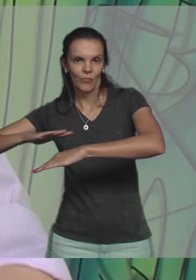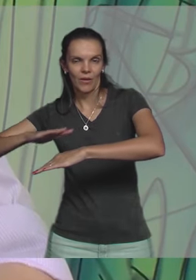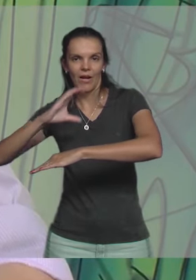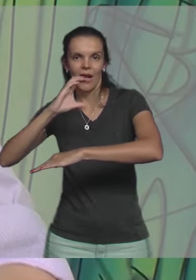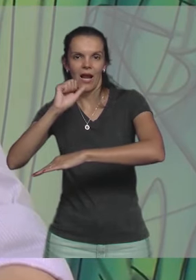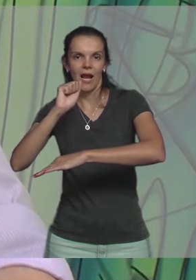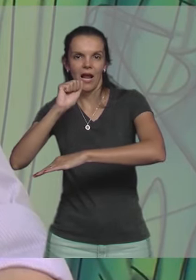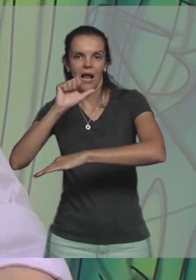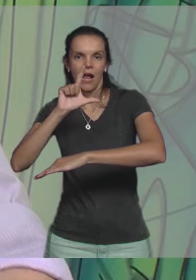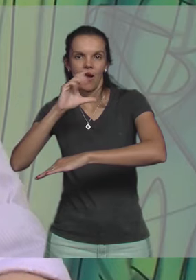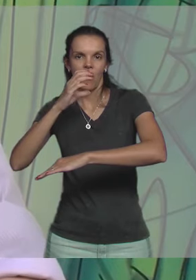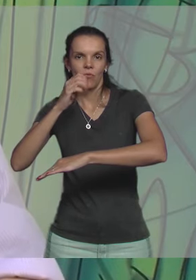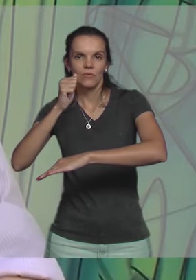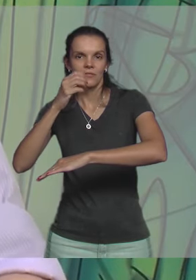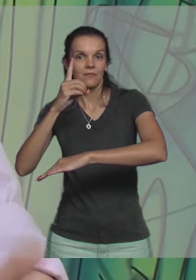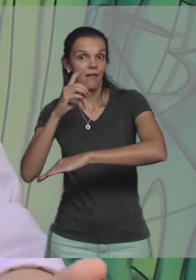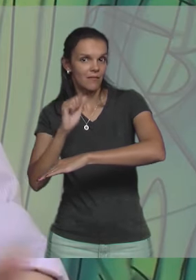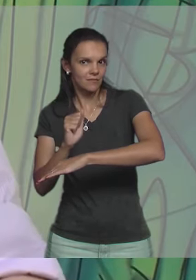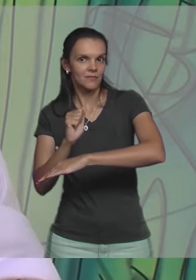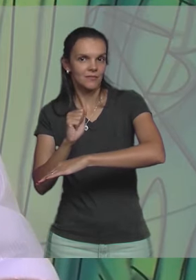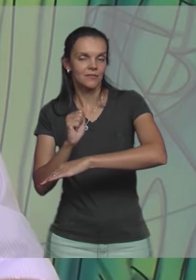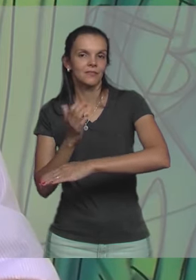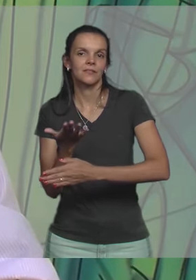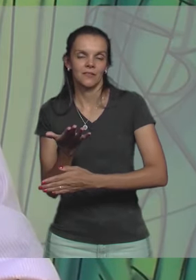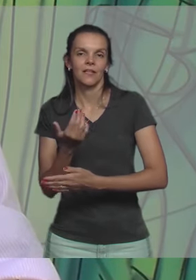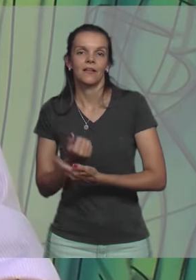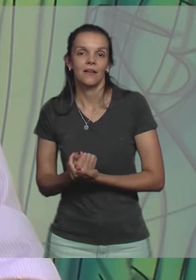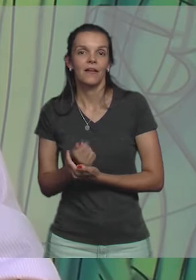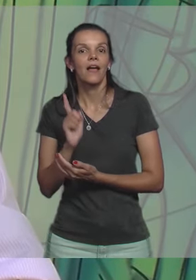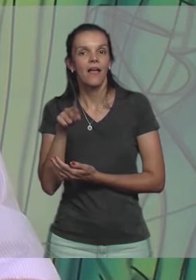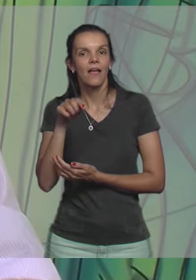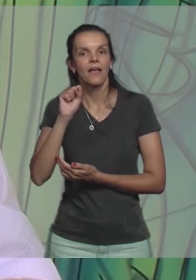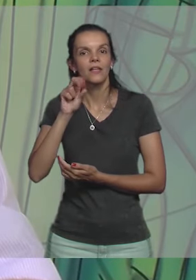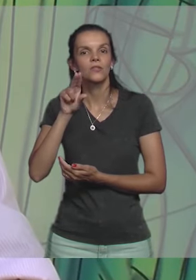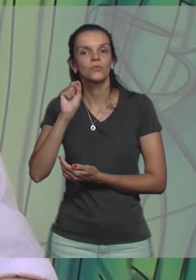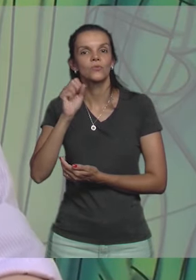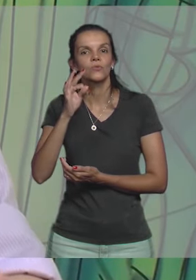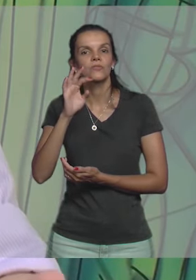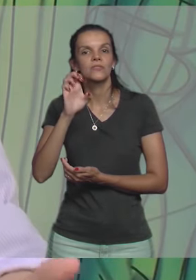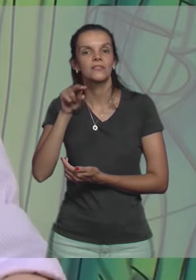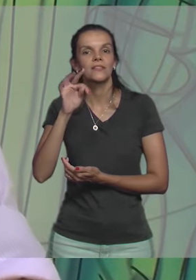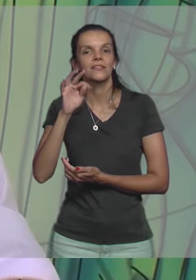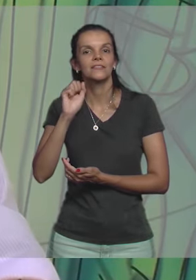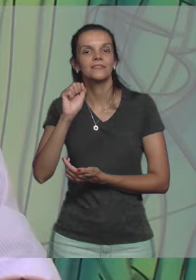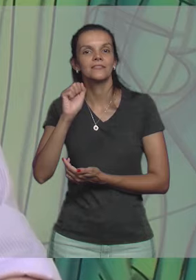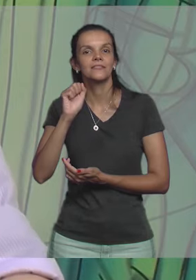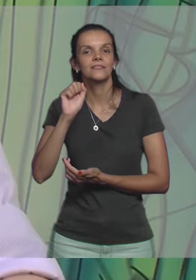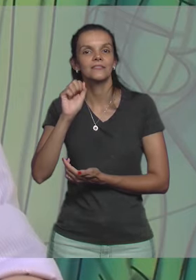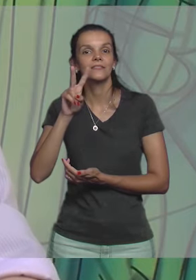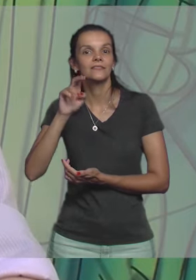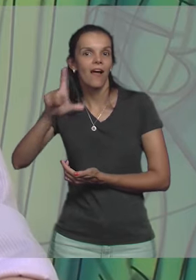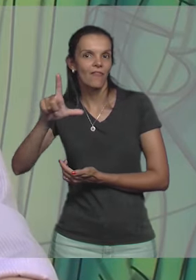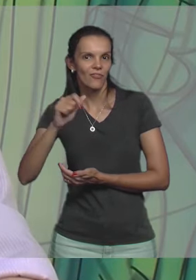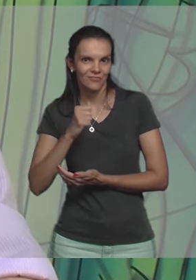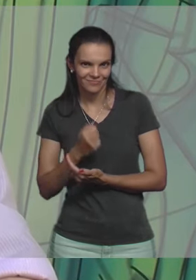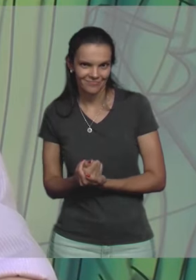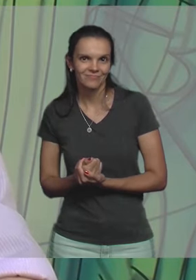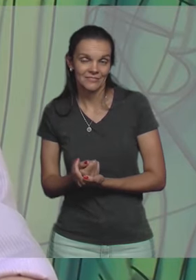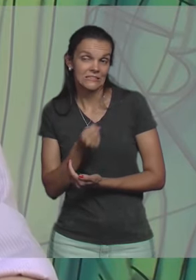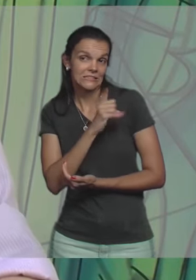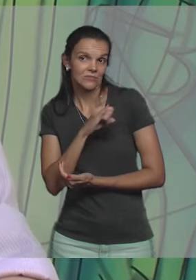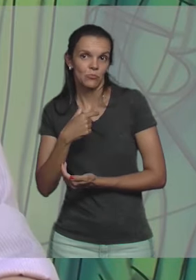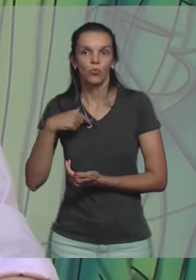obstáculos, que permita as pessoas caminharem, não deixa de ser sustentável. Se eu puder caminhar para me deslocar de onde eu